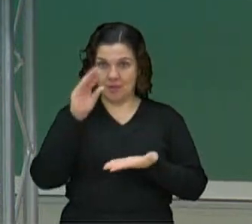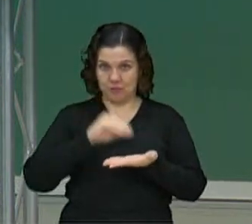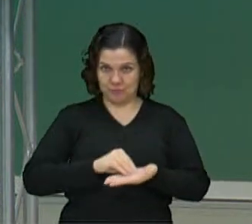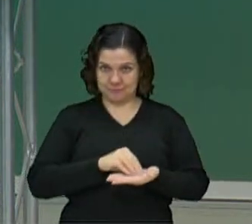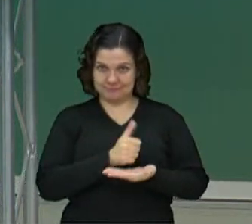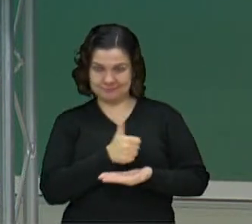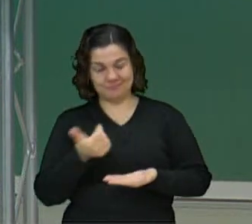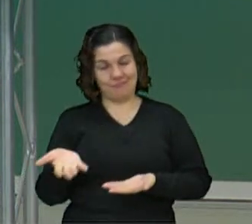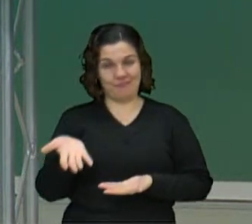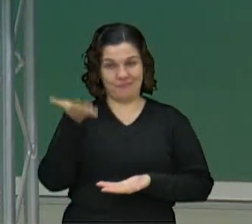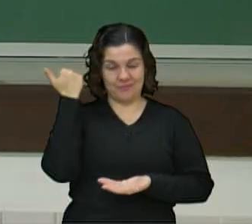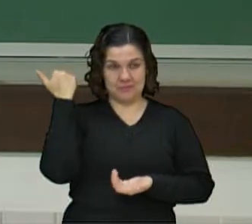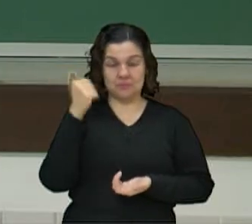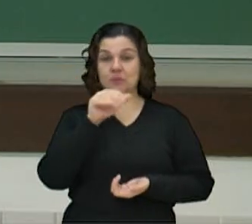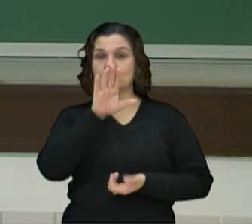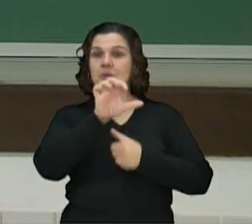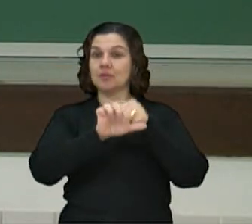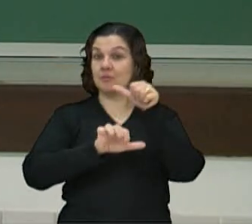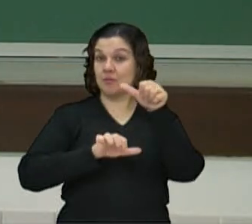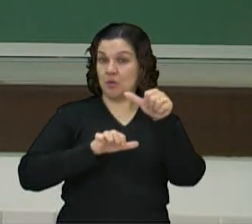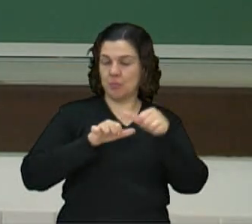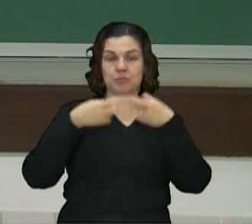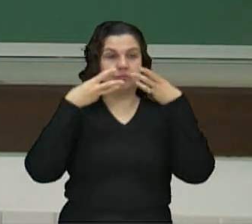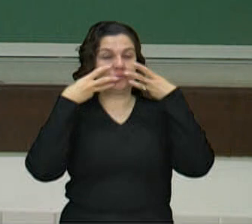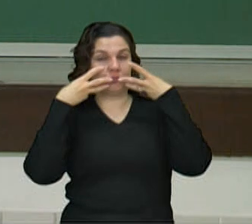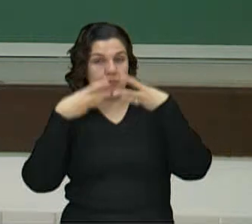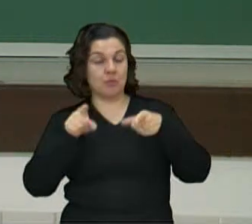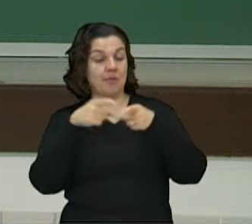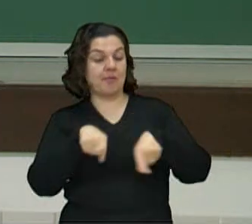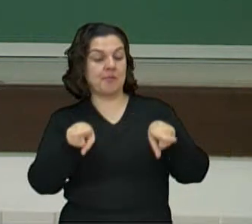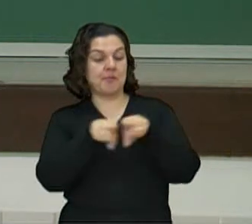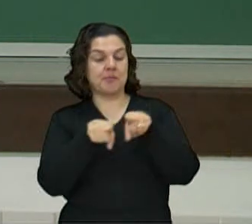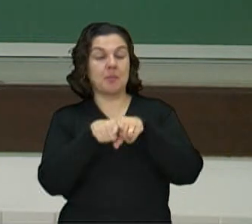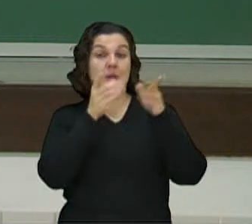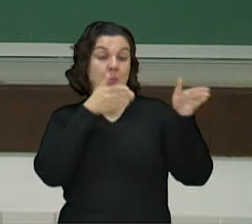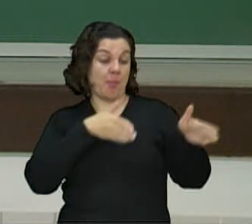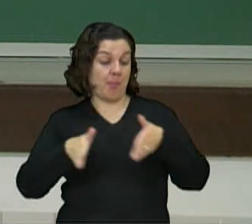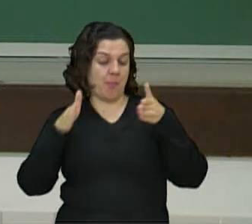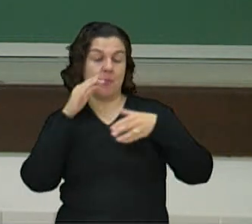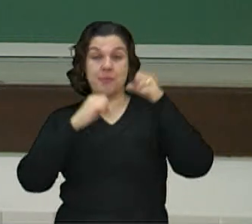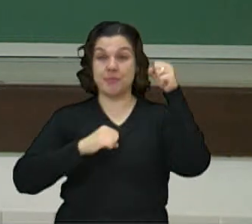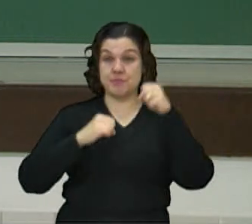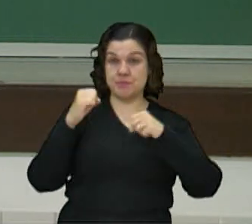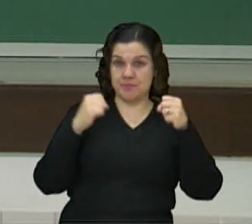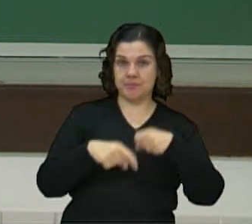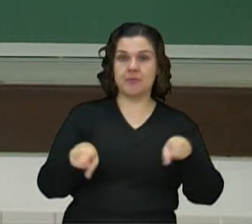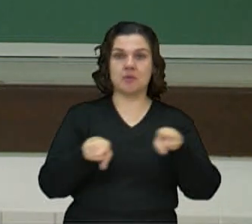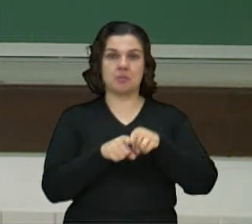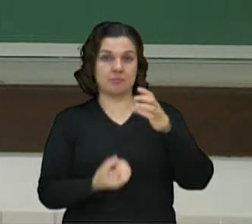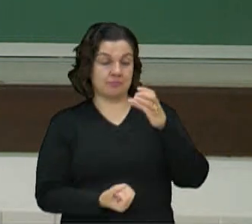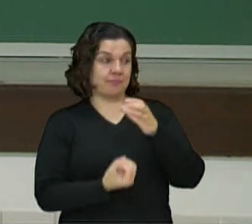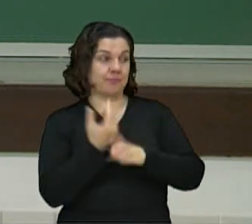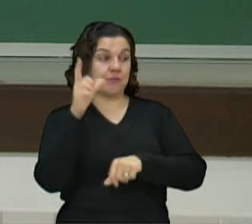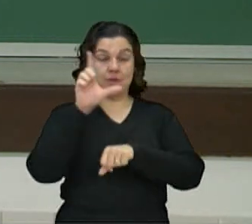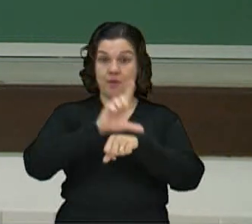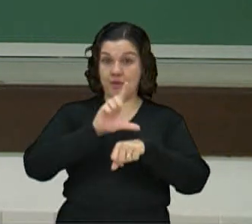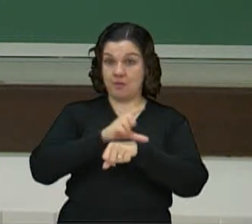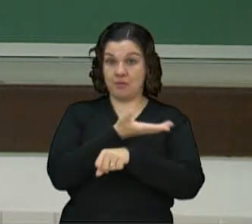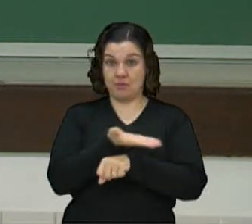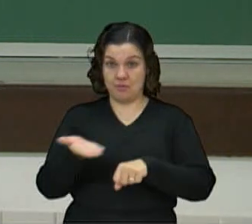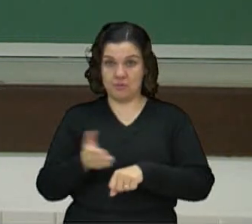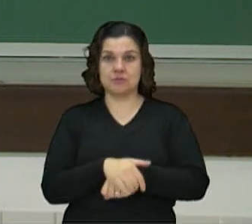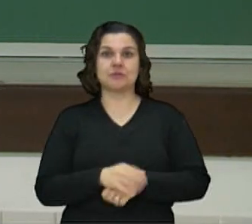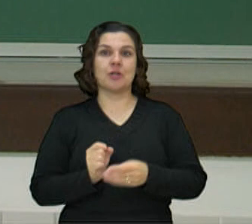aí? Legal! Então, mudanças no marketing e mudanças na produção industrial e a criação de lojas de departamento